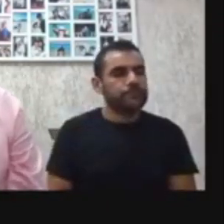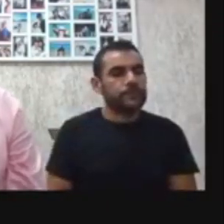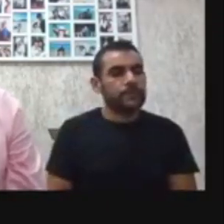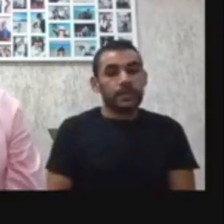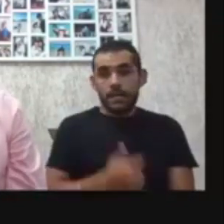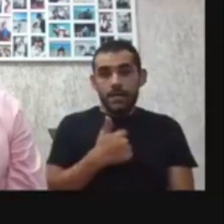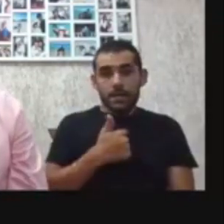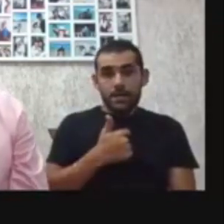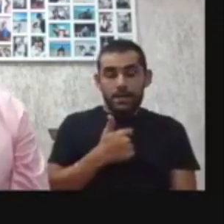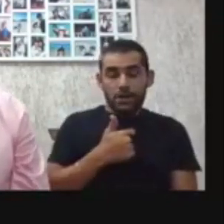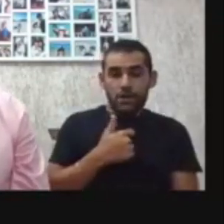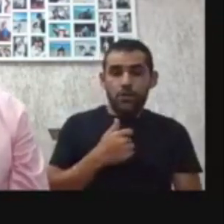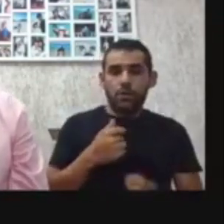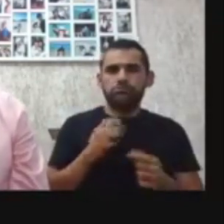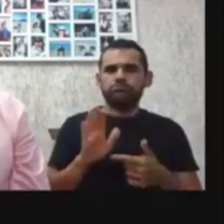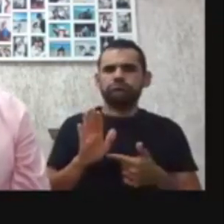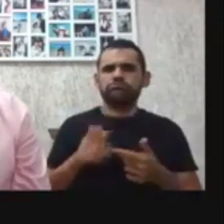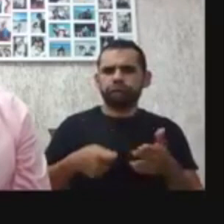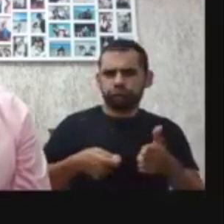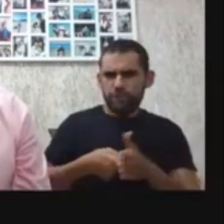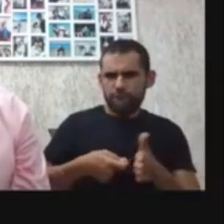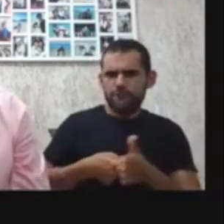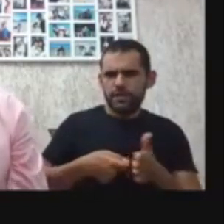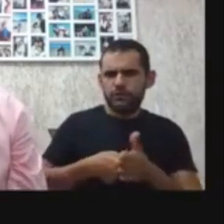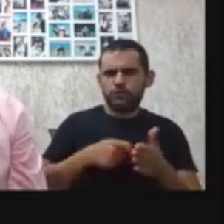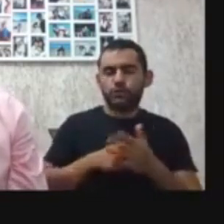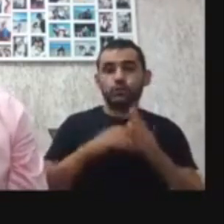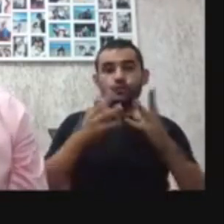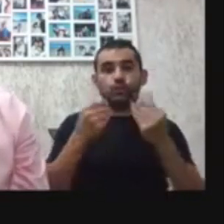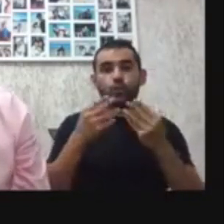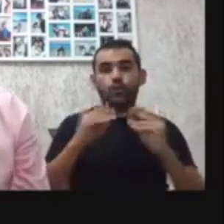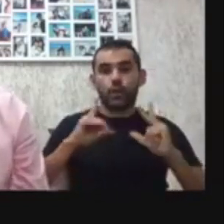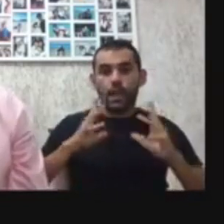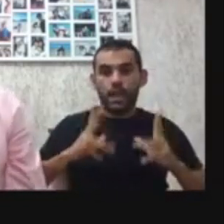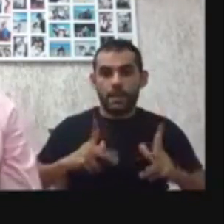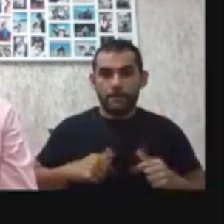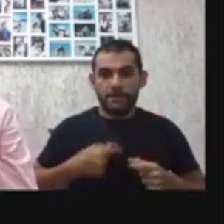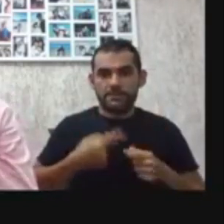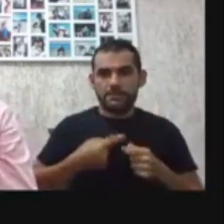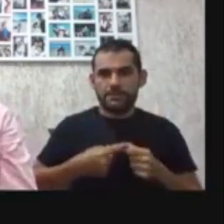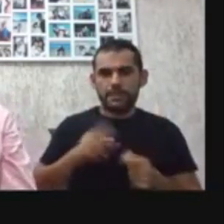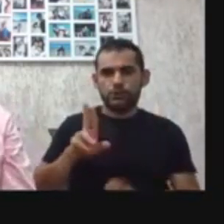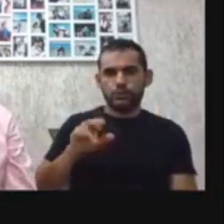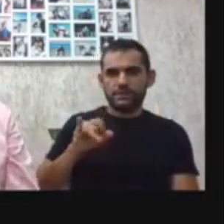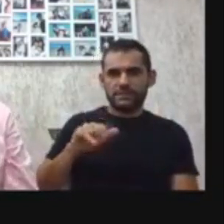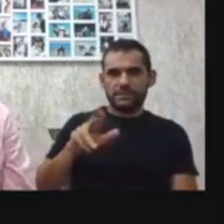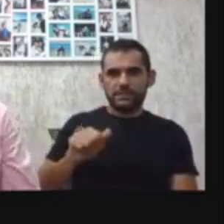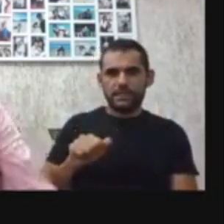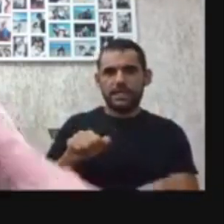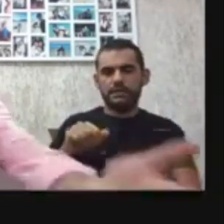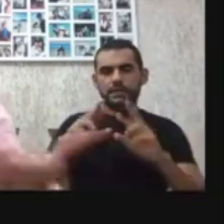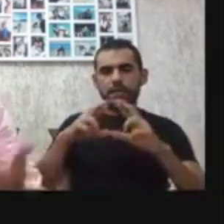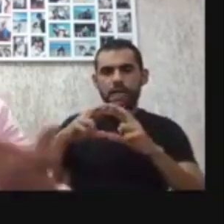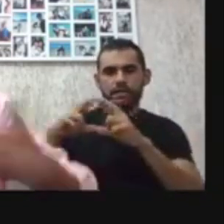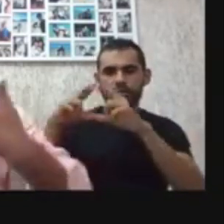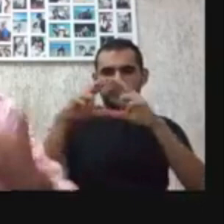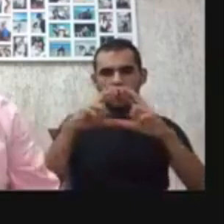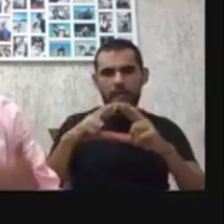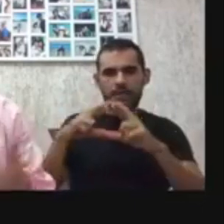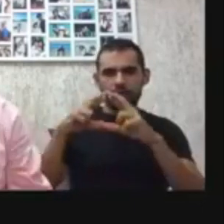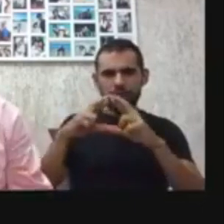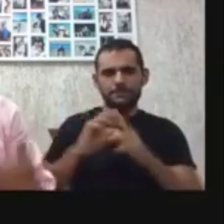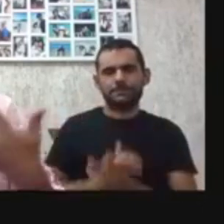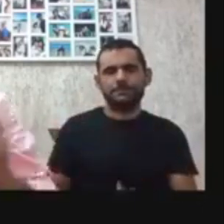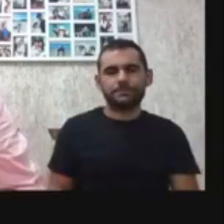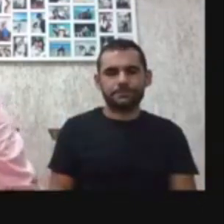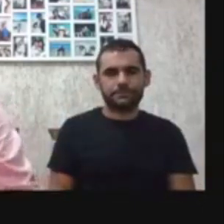defendo muito o nosso aterro sanitário, uma coleta seletiva, uma usina de reciclagem. Hoje eu tive essa informação e eu vou procurar